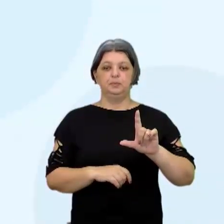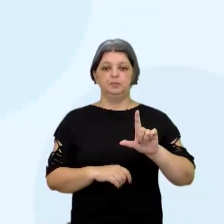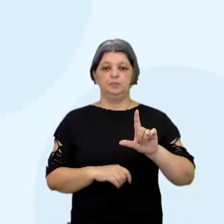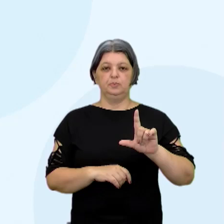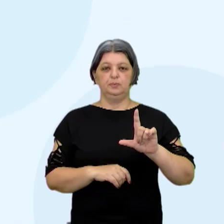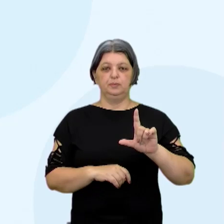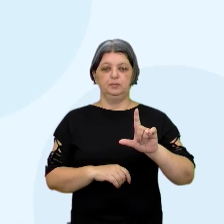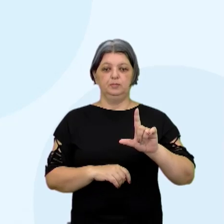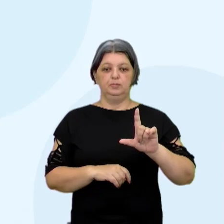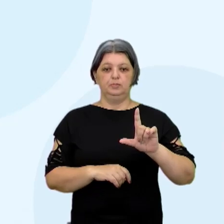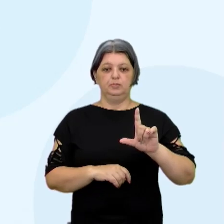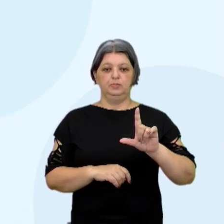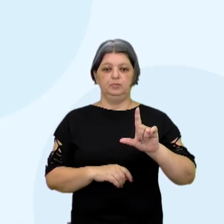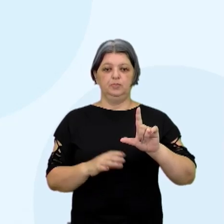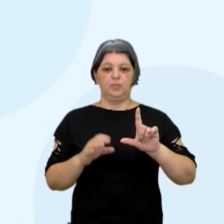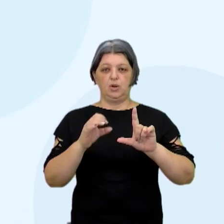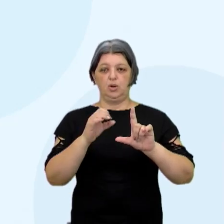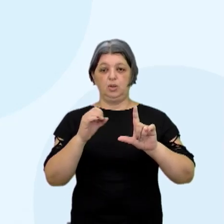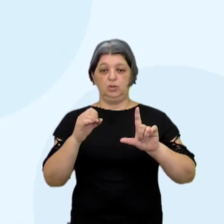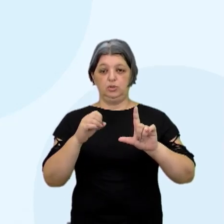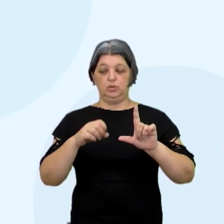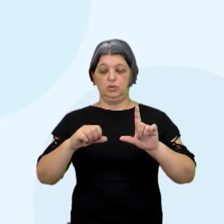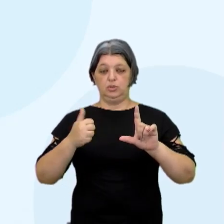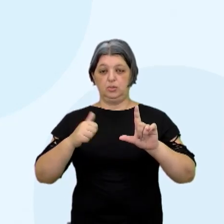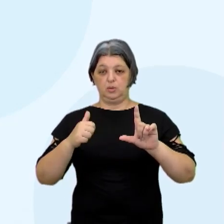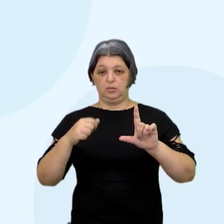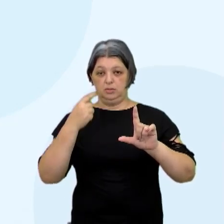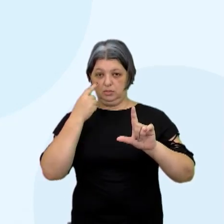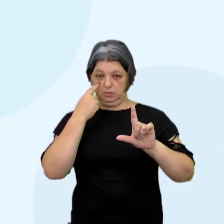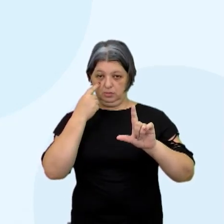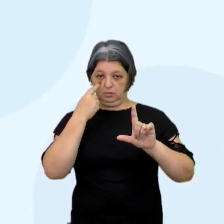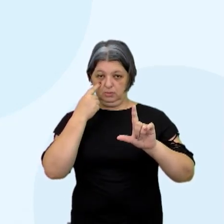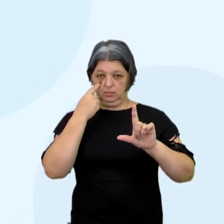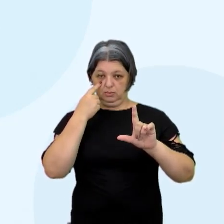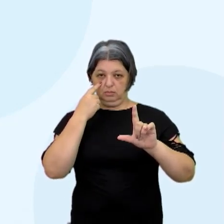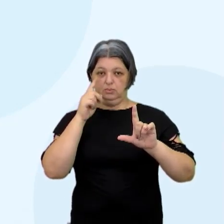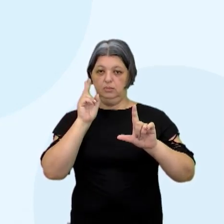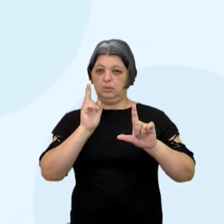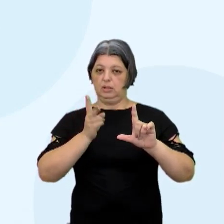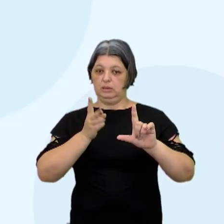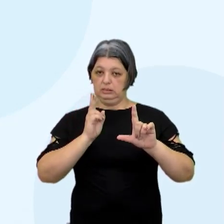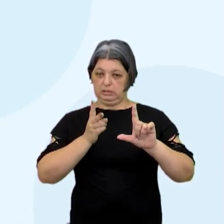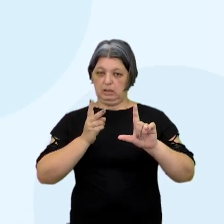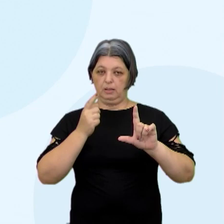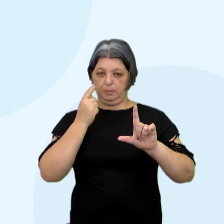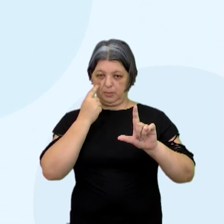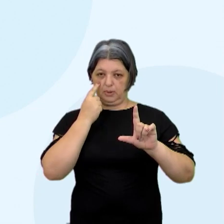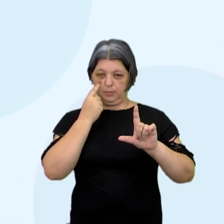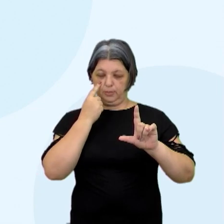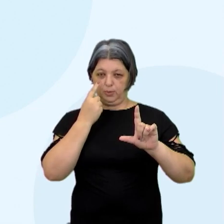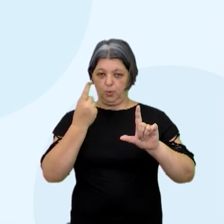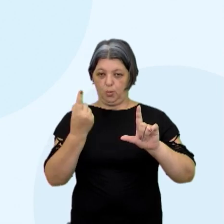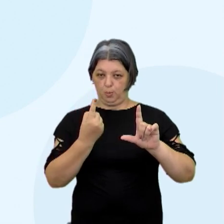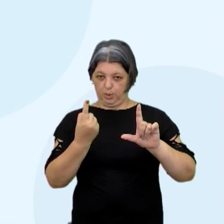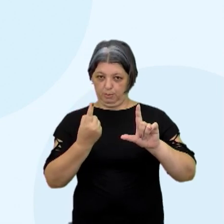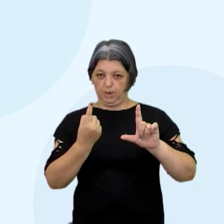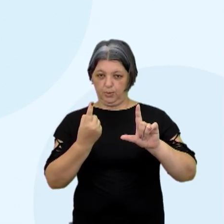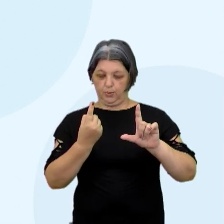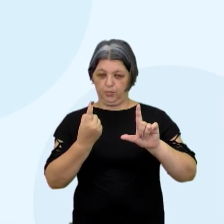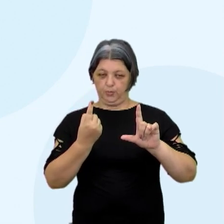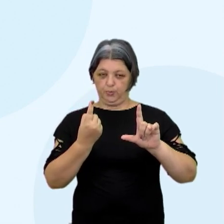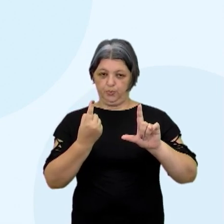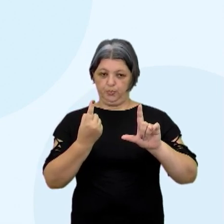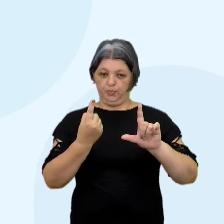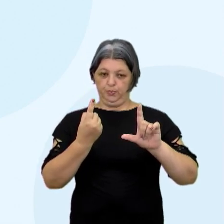chamando aqui o x 0 e o x tá aqui ó gente o nesse lugar aqui o 02 x né então o